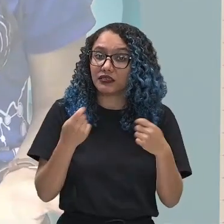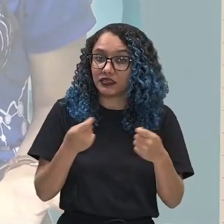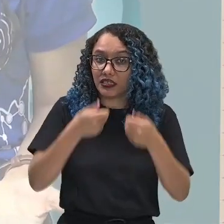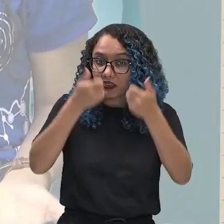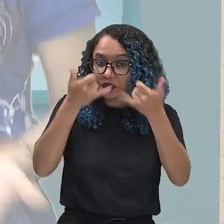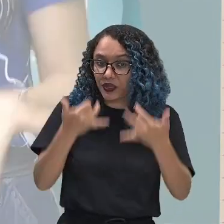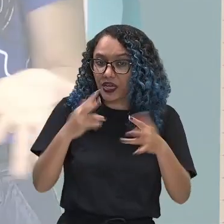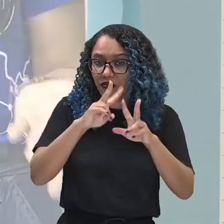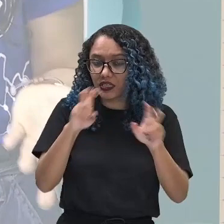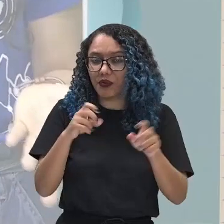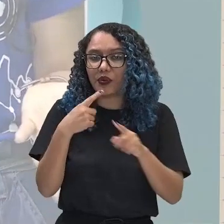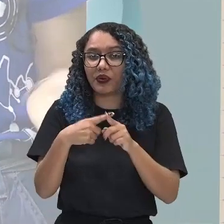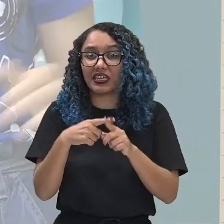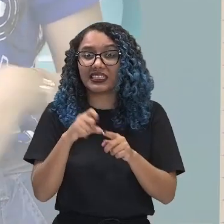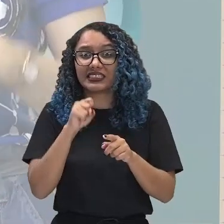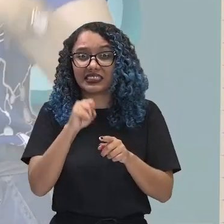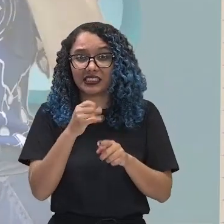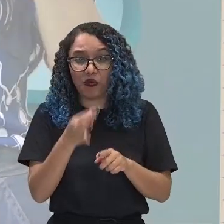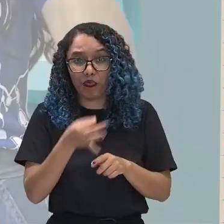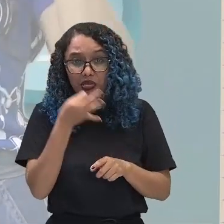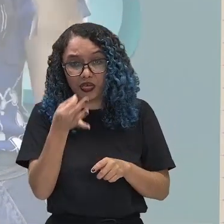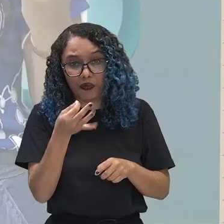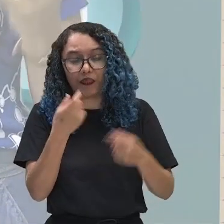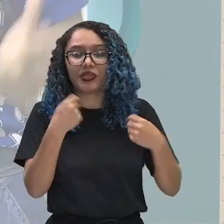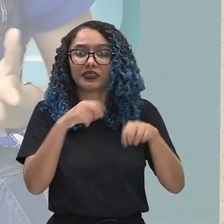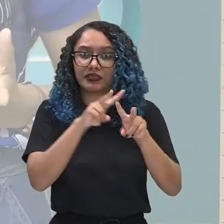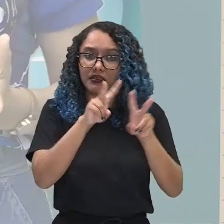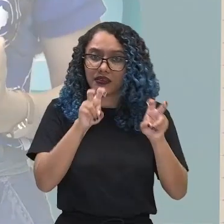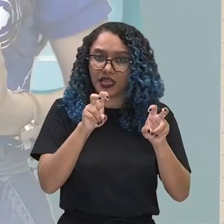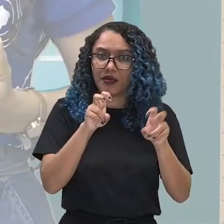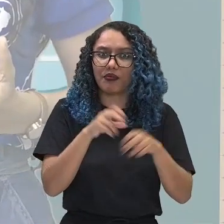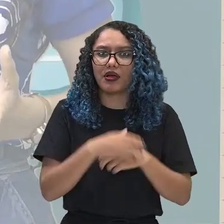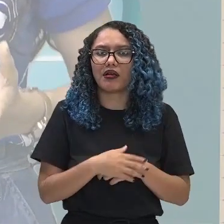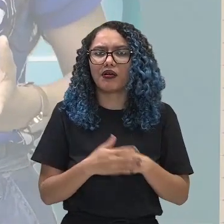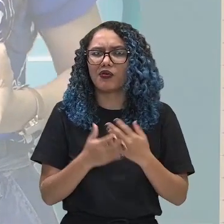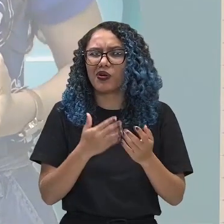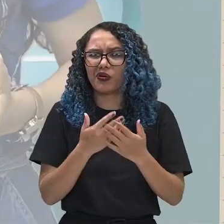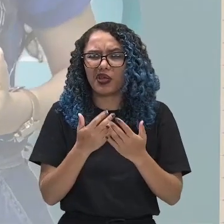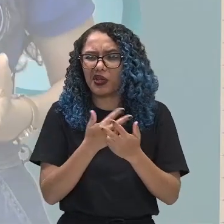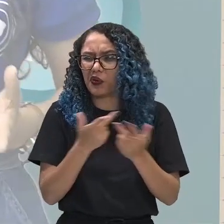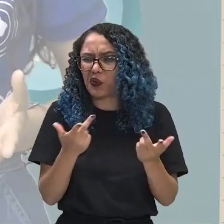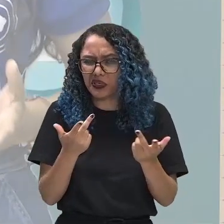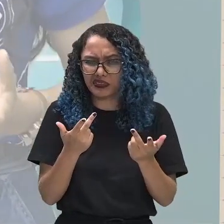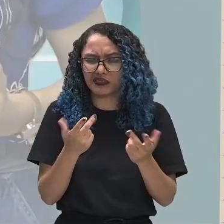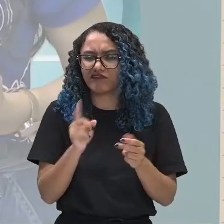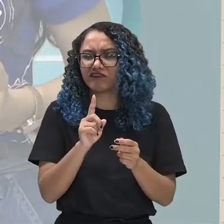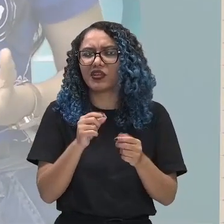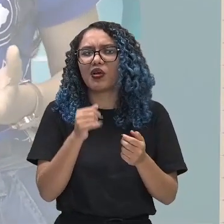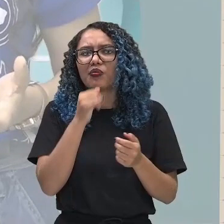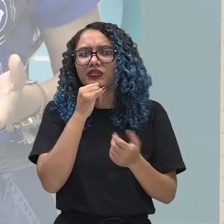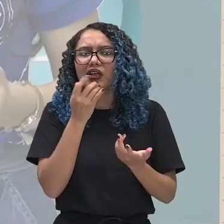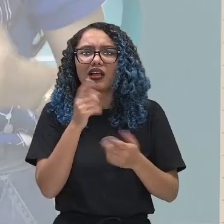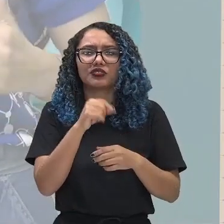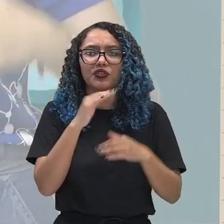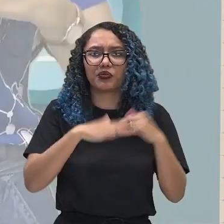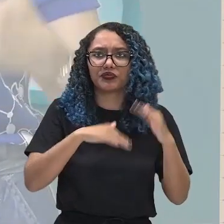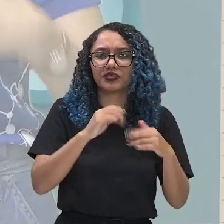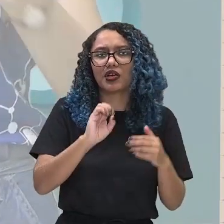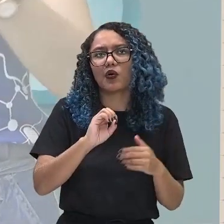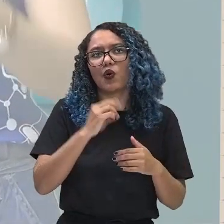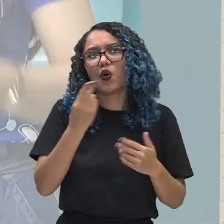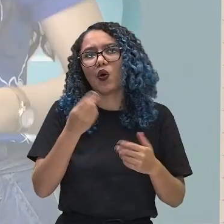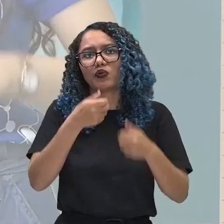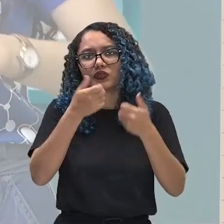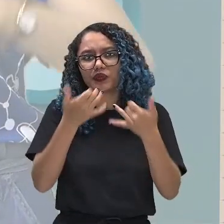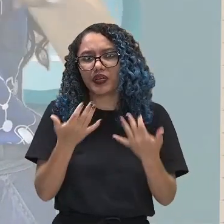vou dar uma opinião, eu preciso ter um tema. Eu não posso sair falando de qualquer coisa. Ah, eu acho que eu vou falar sobre a escolha de uma profissão. Ah, eu acho que eu vou falar sobre